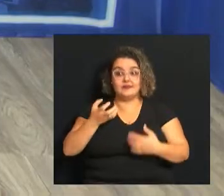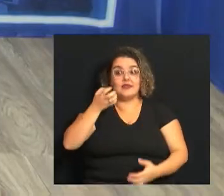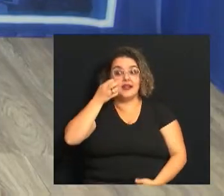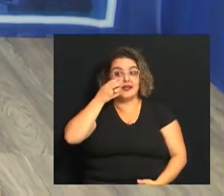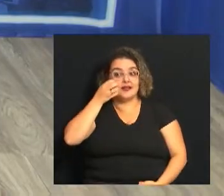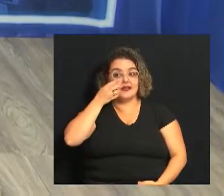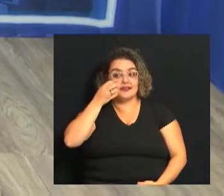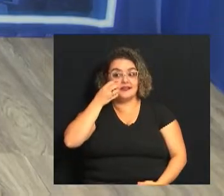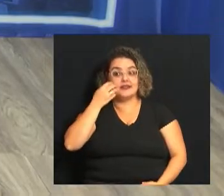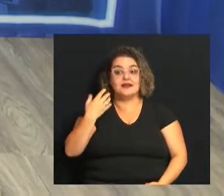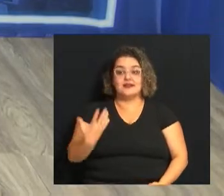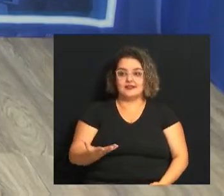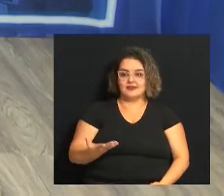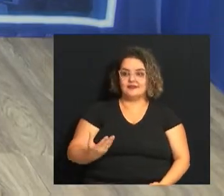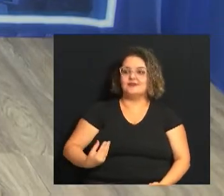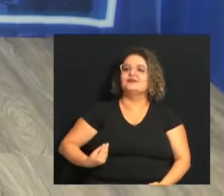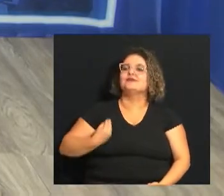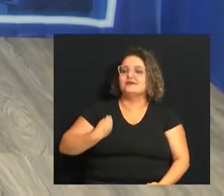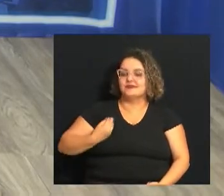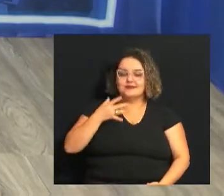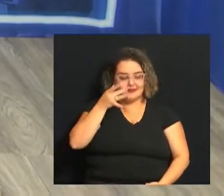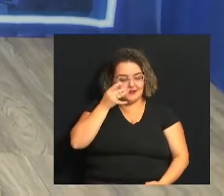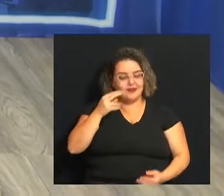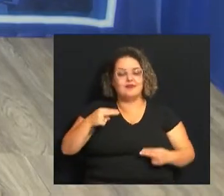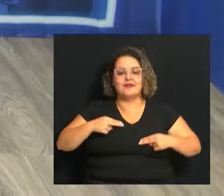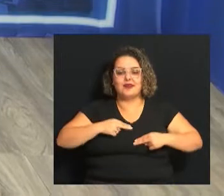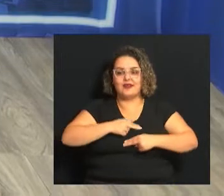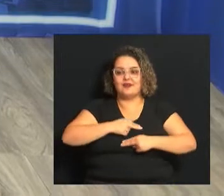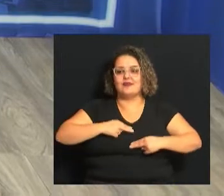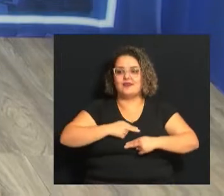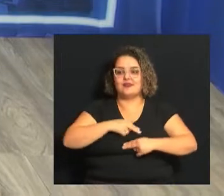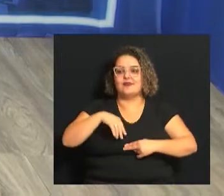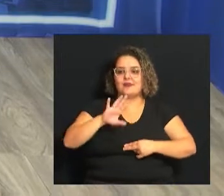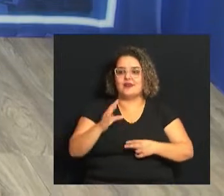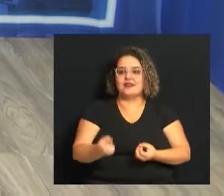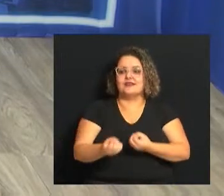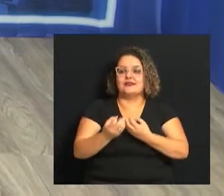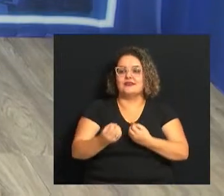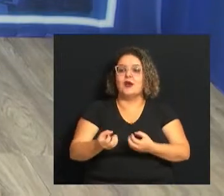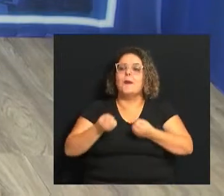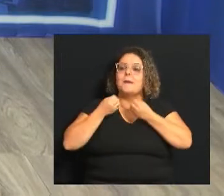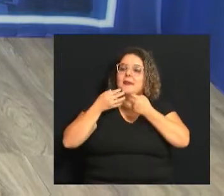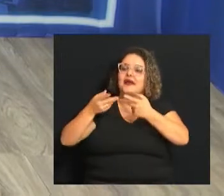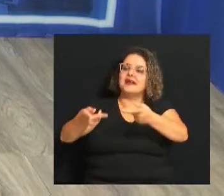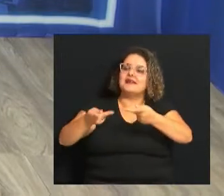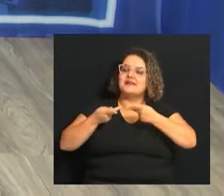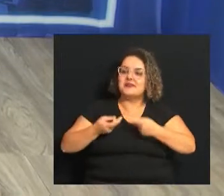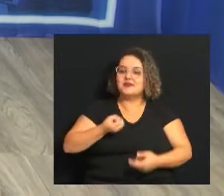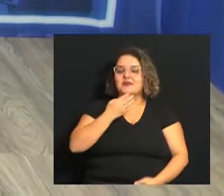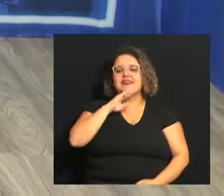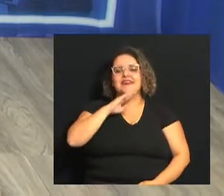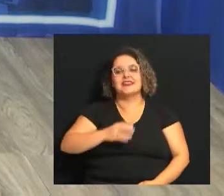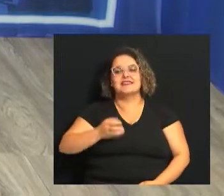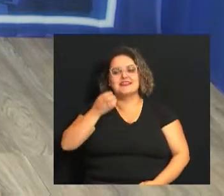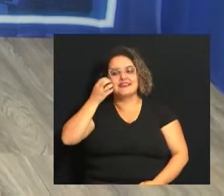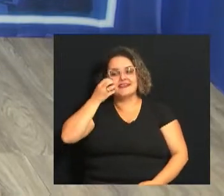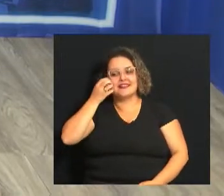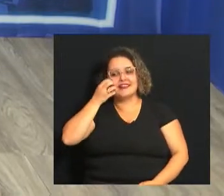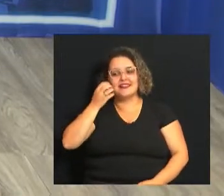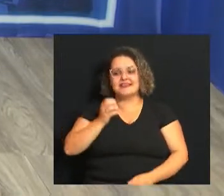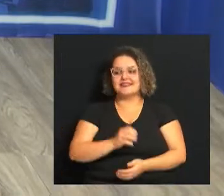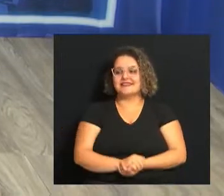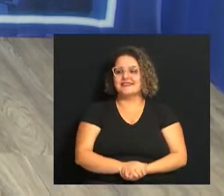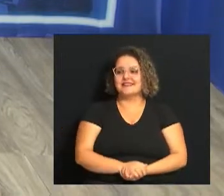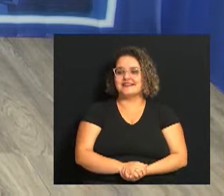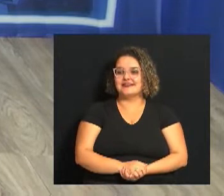André Aranha, que está no Sebrae e tem mais informações. Então, seja bem-vindo e boa tarde, André.